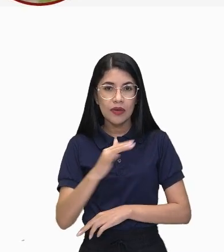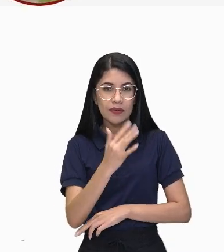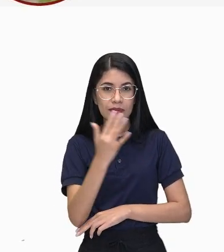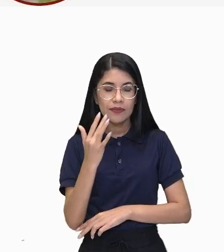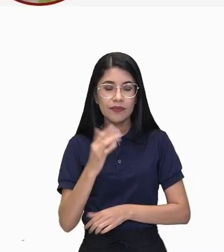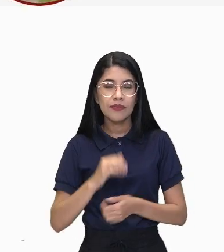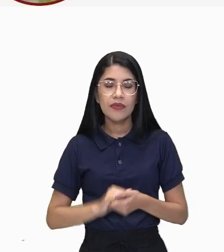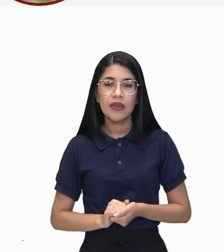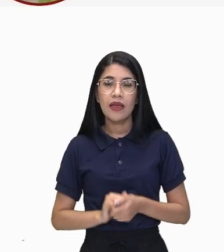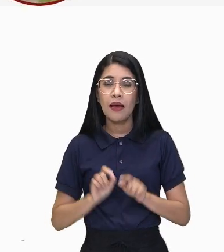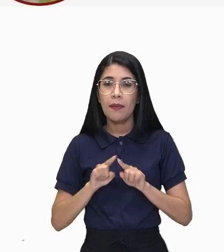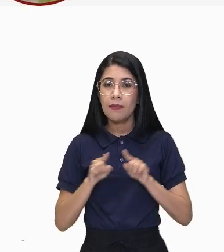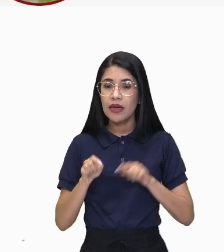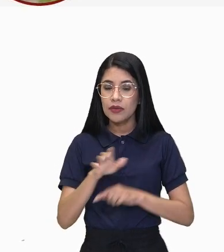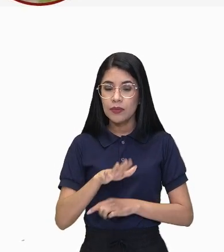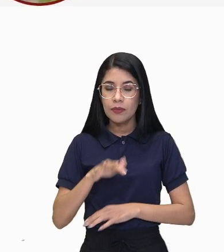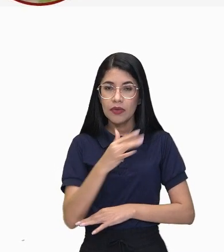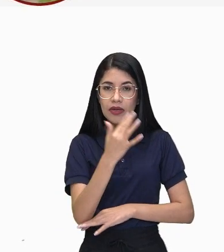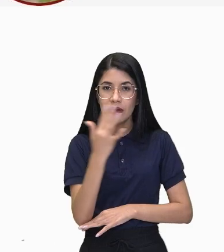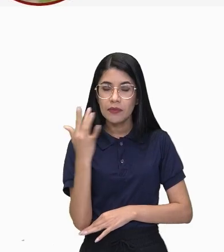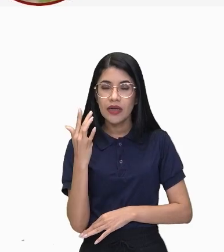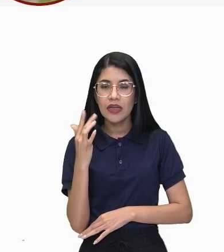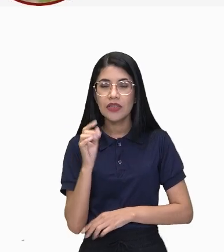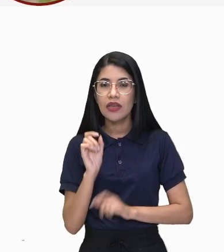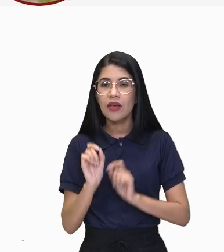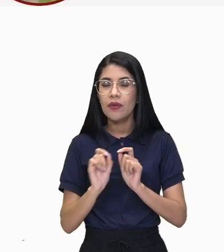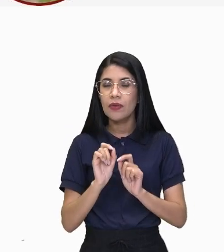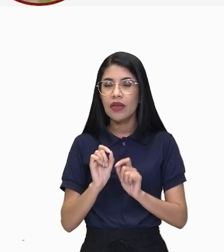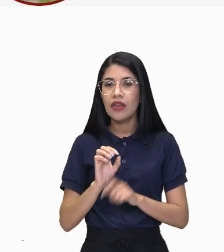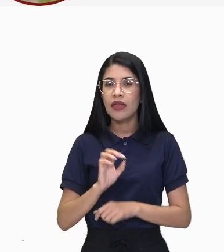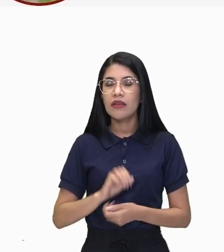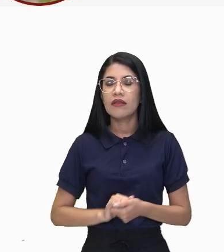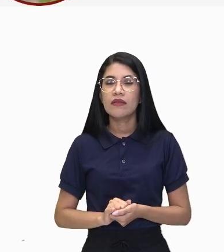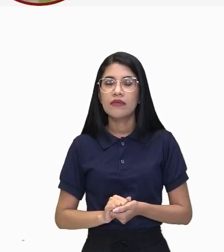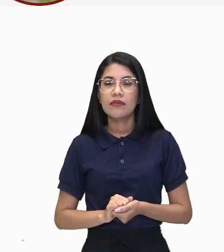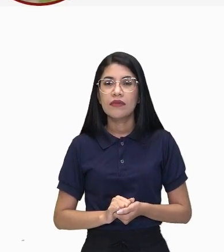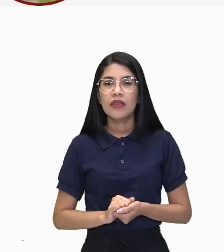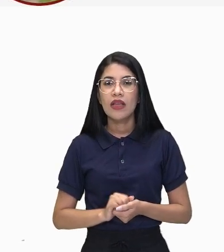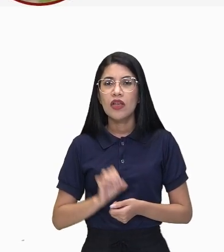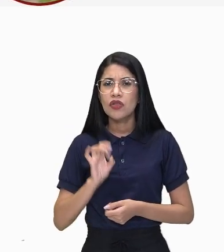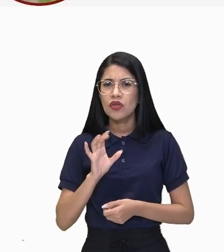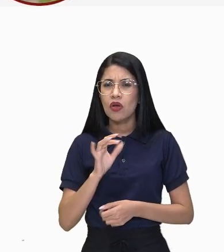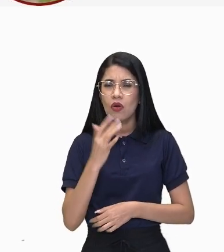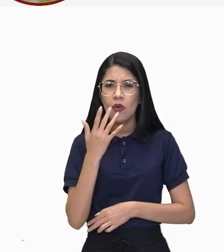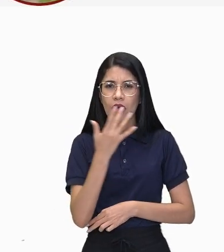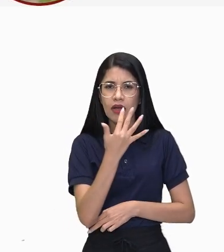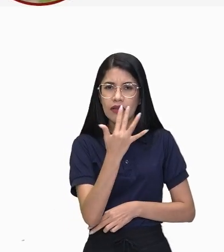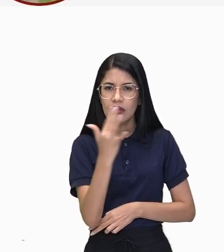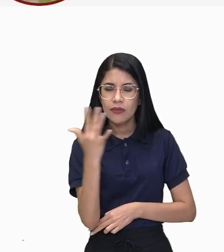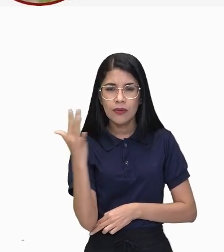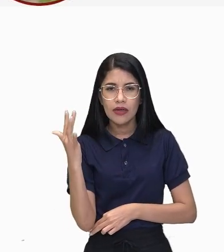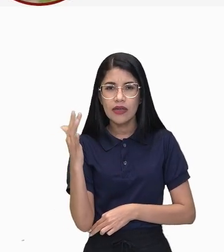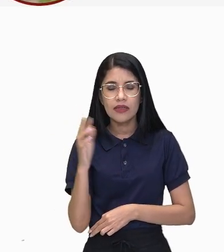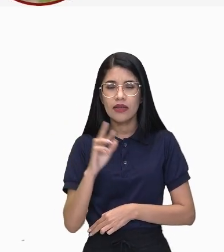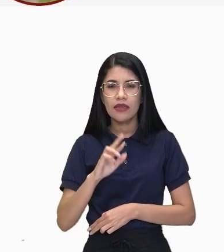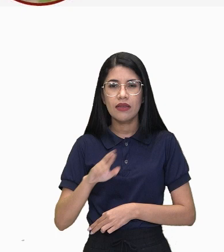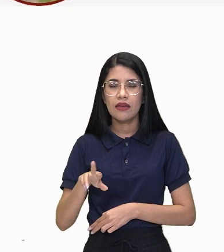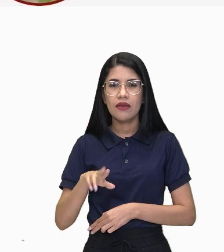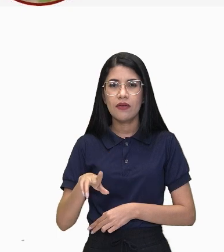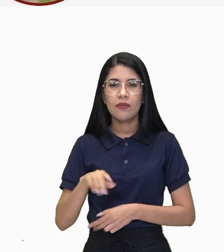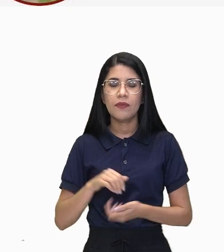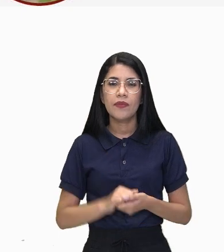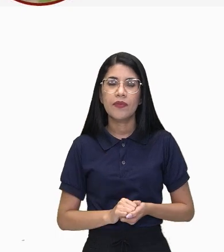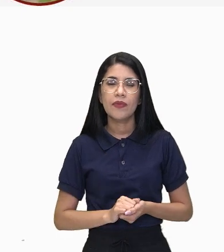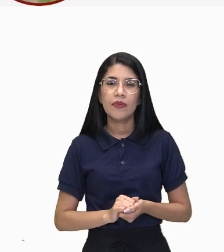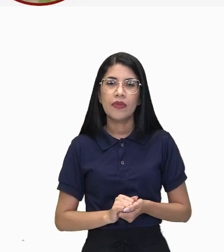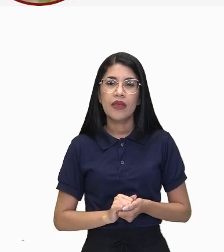aqui de meio ambiente, pessoal, nós não estamos falando aqui apenas, né, da natureza. Né? Quando a gente fala de uma reflexão